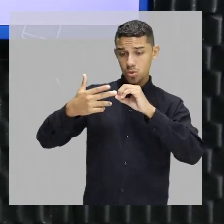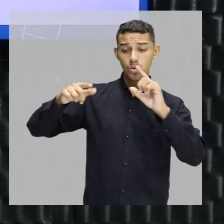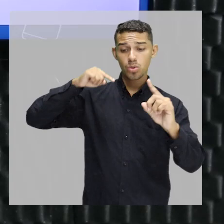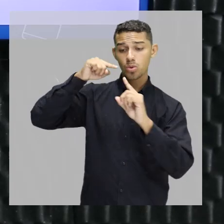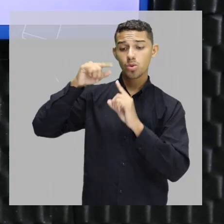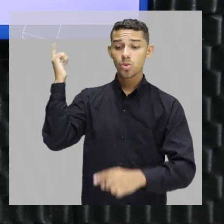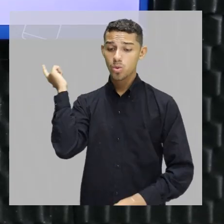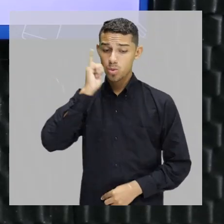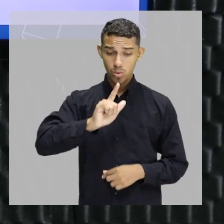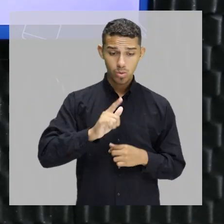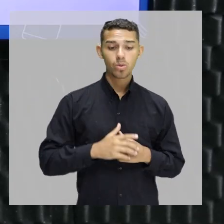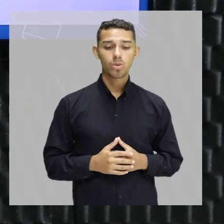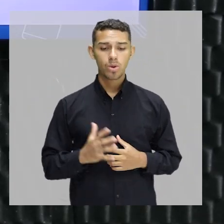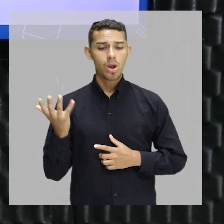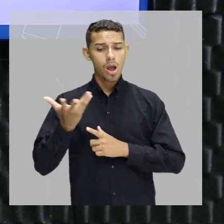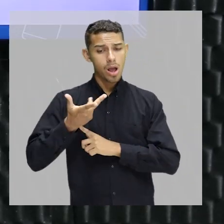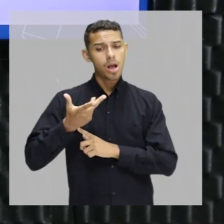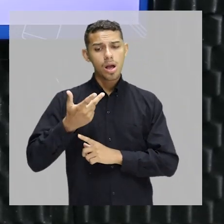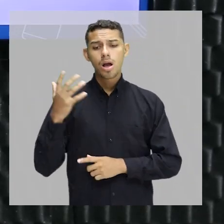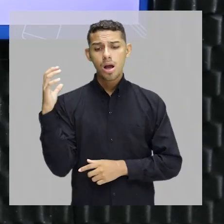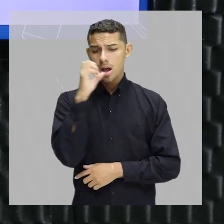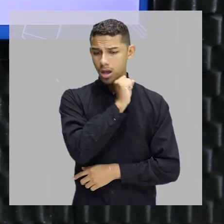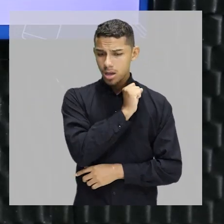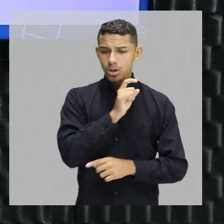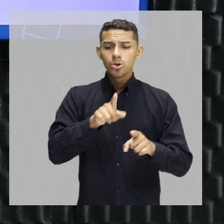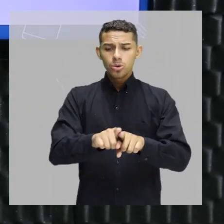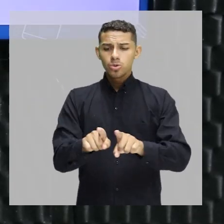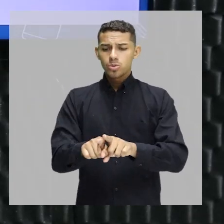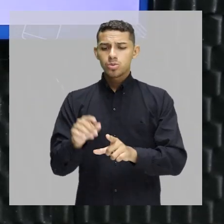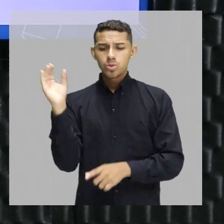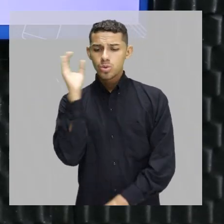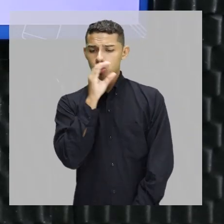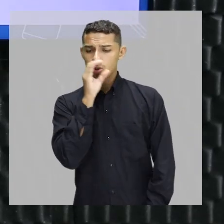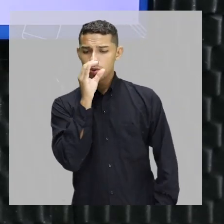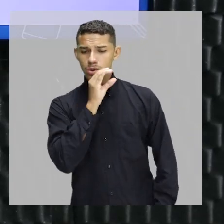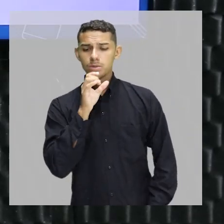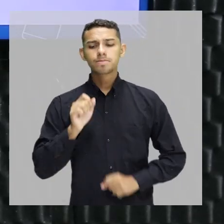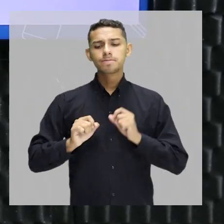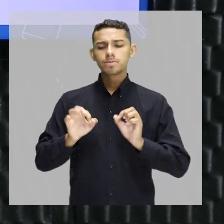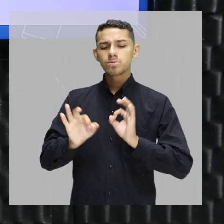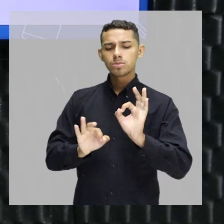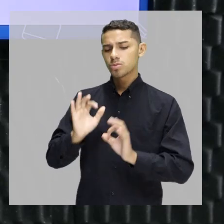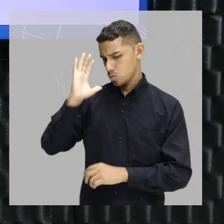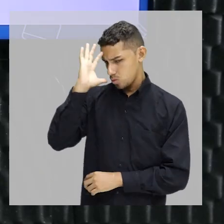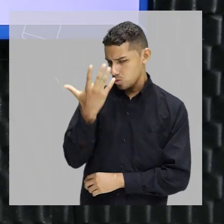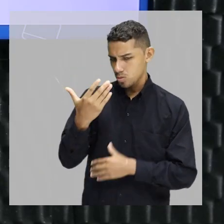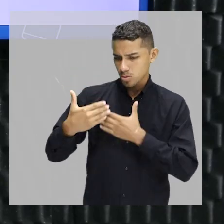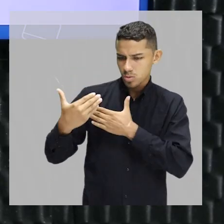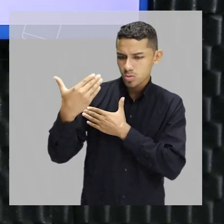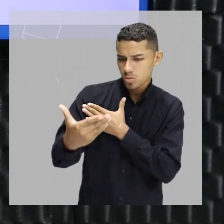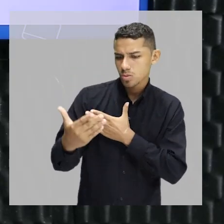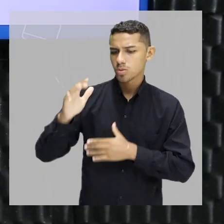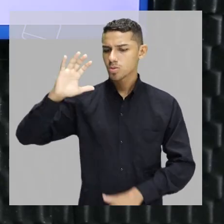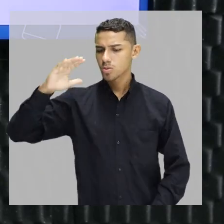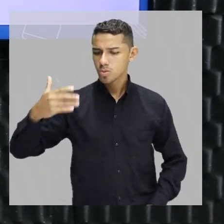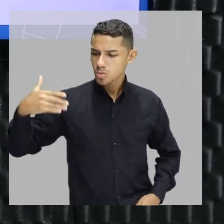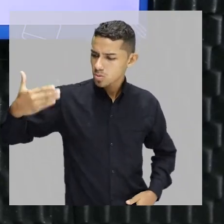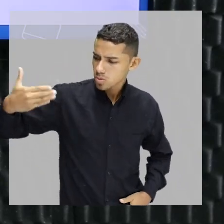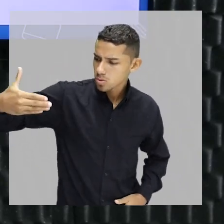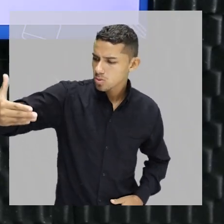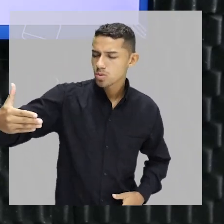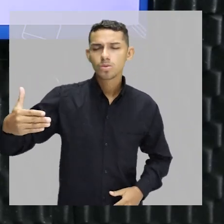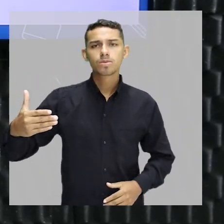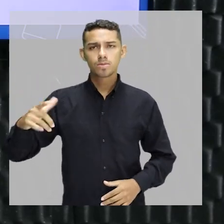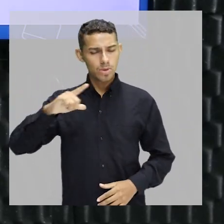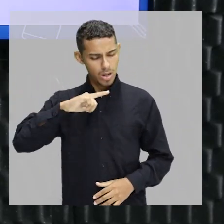atingir o objetivo, tá certo? O que muda de acordo com o tipo de acelerador é o que acontece em seguida, tá ok?